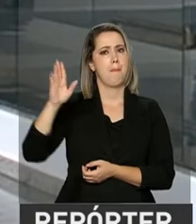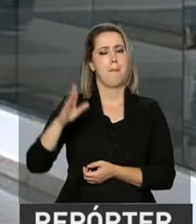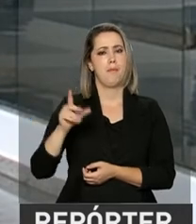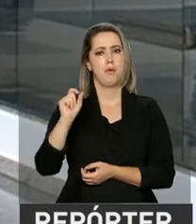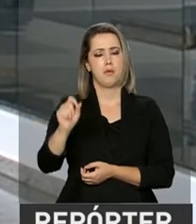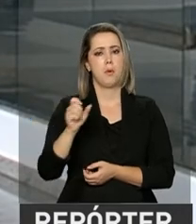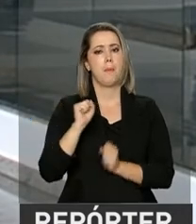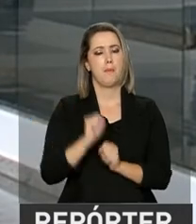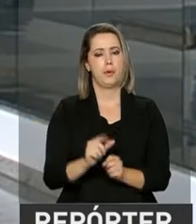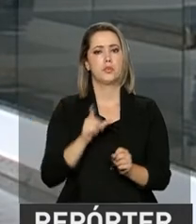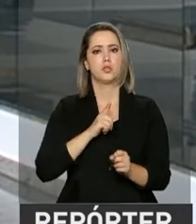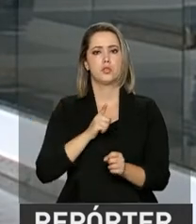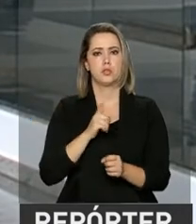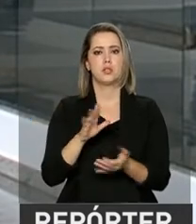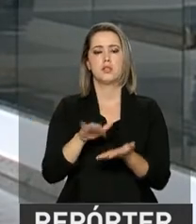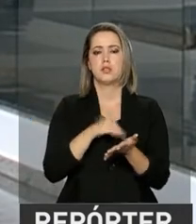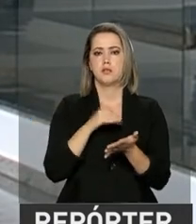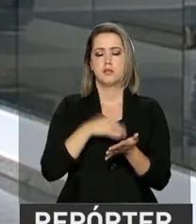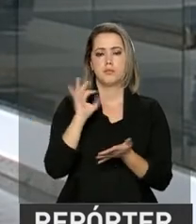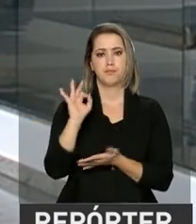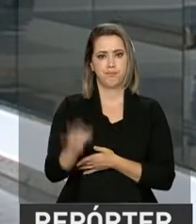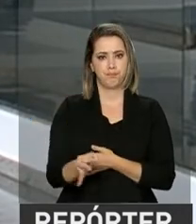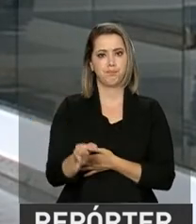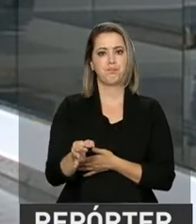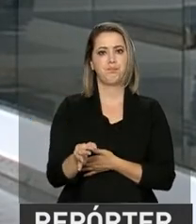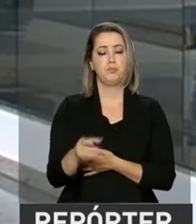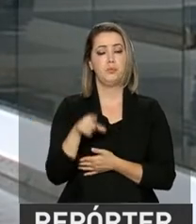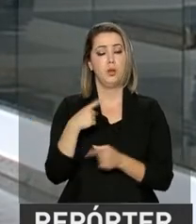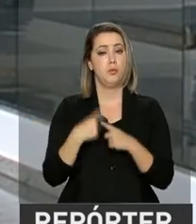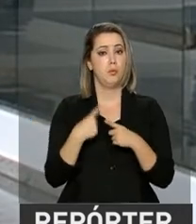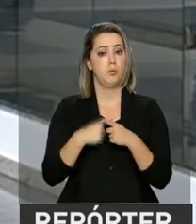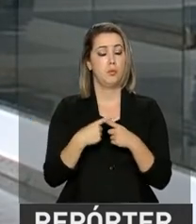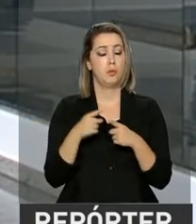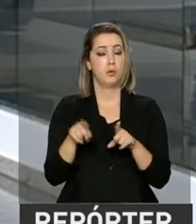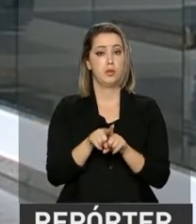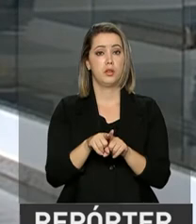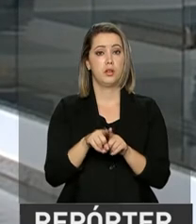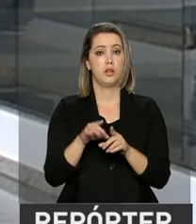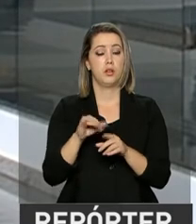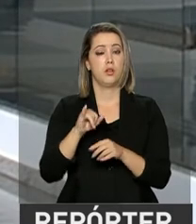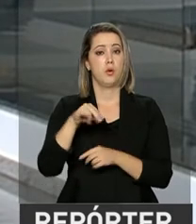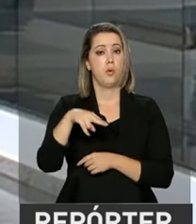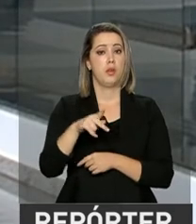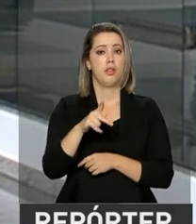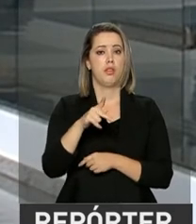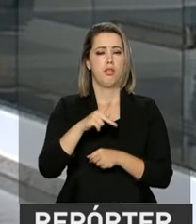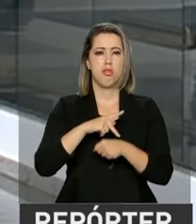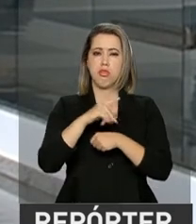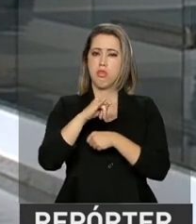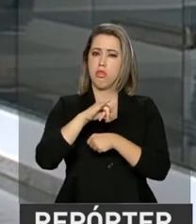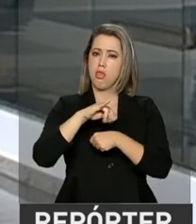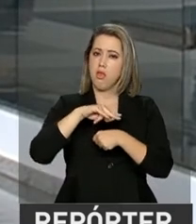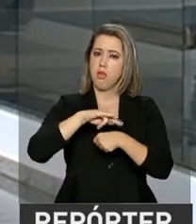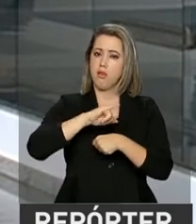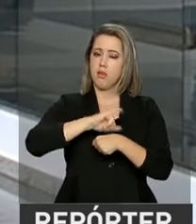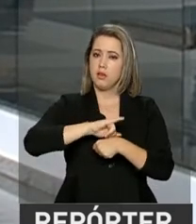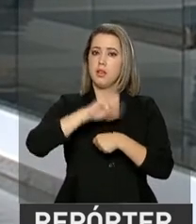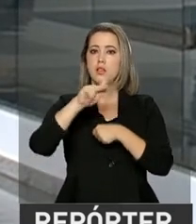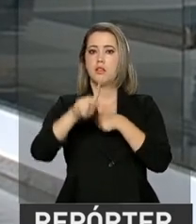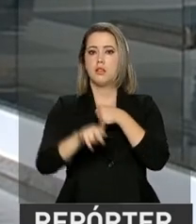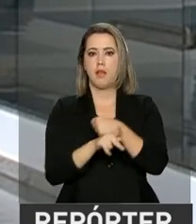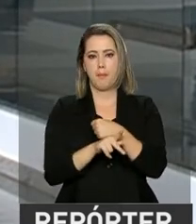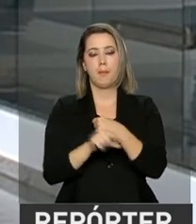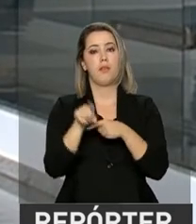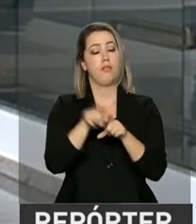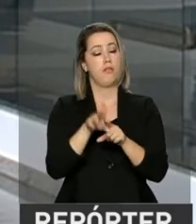podem ter a inscrição confirmada isso porque o inep fez um acordo com o ministério público federal para que os candidatos que